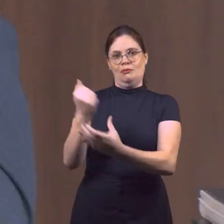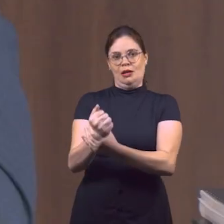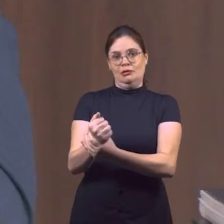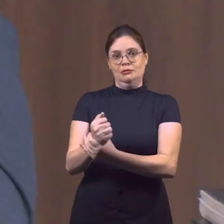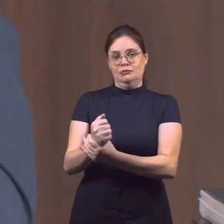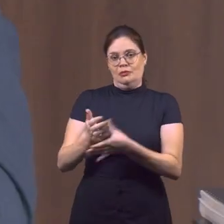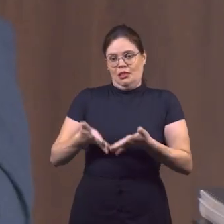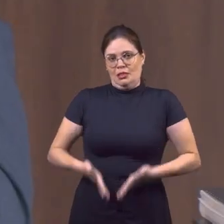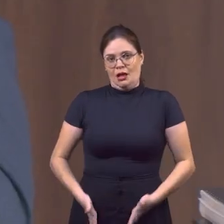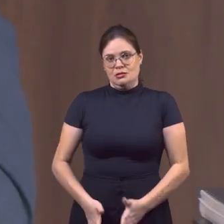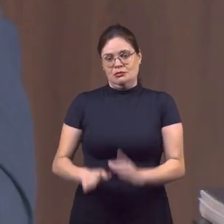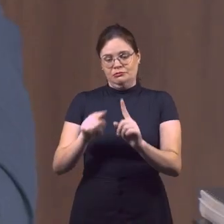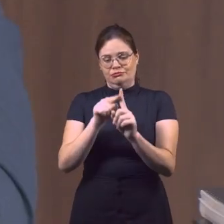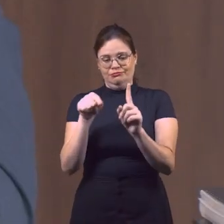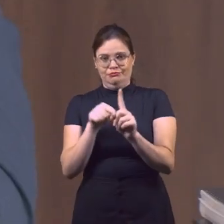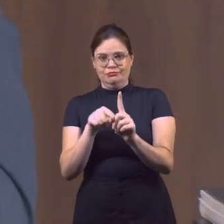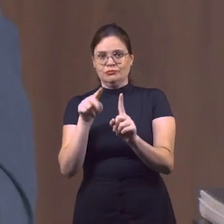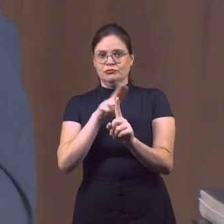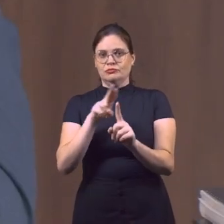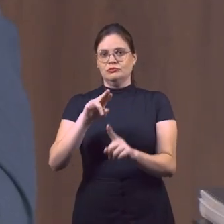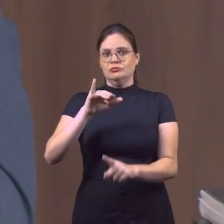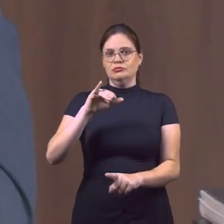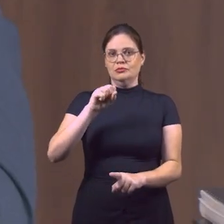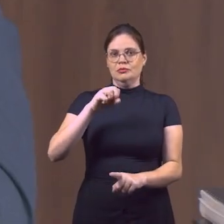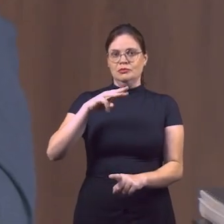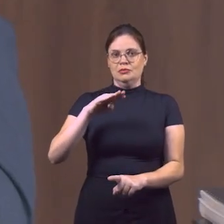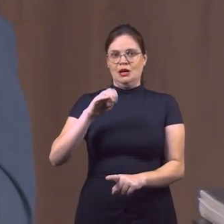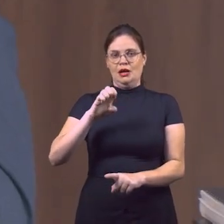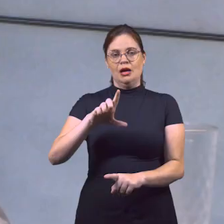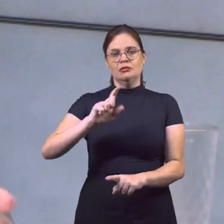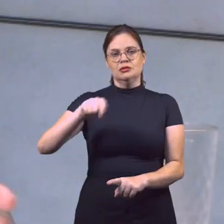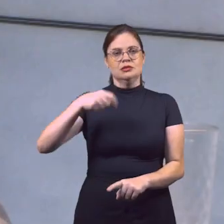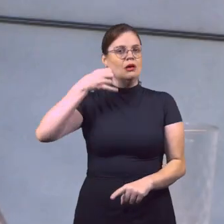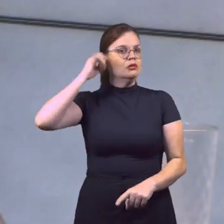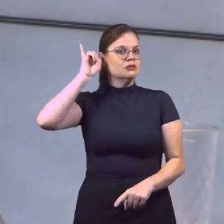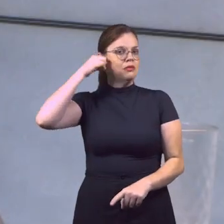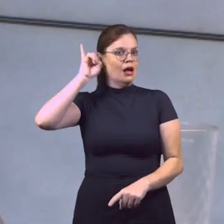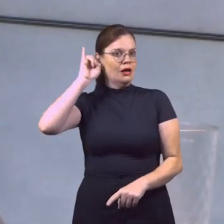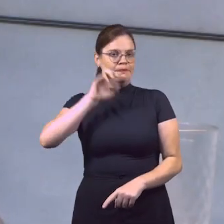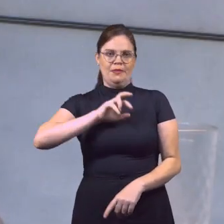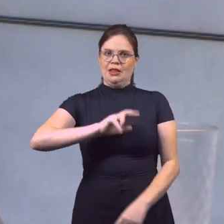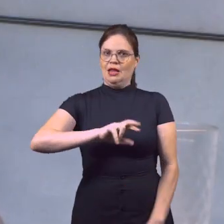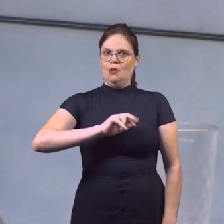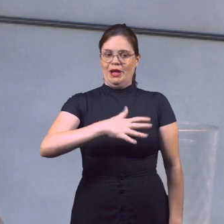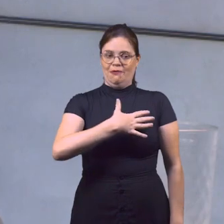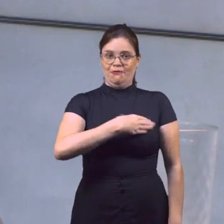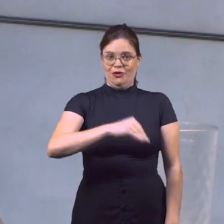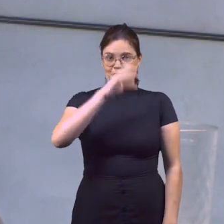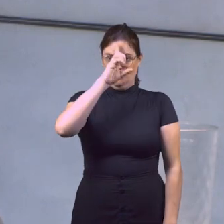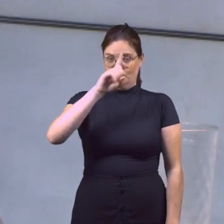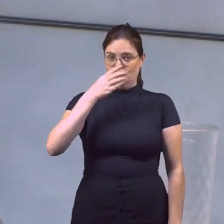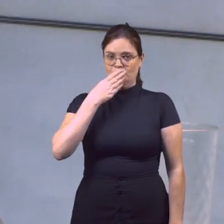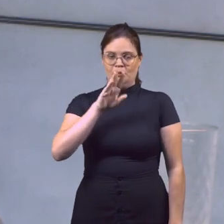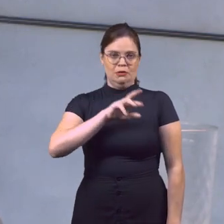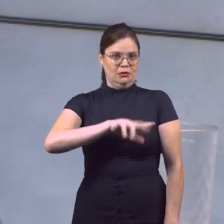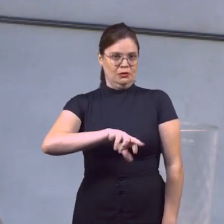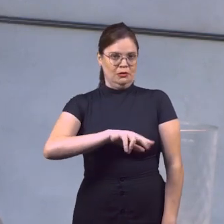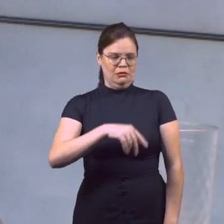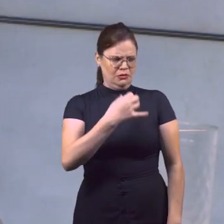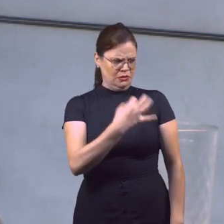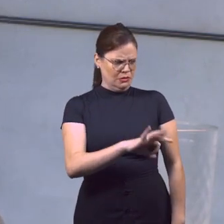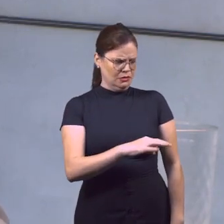Ismael, que não era o filho da promessa. Certo, pastor Tiago? Então, pastor Gilei, nesse episódio, Sara